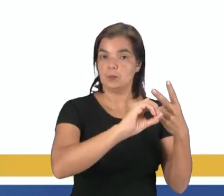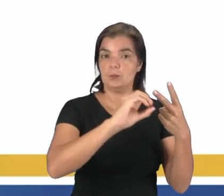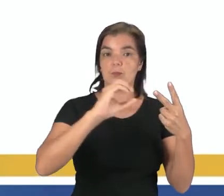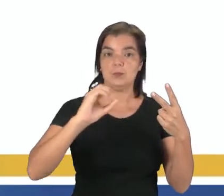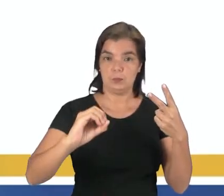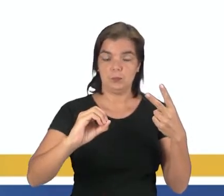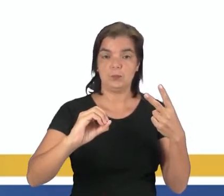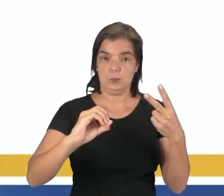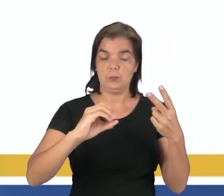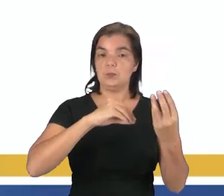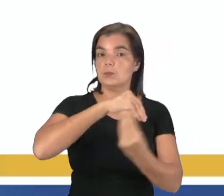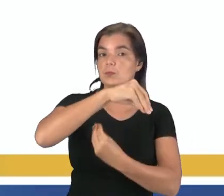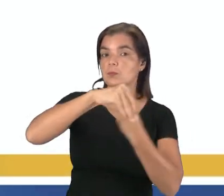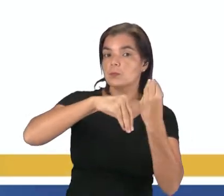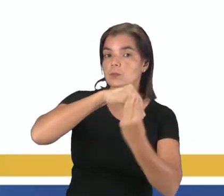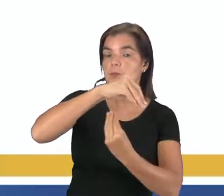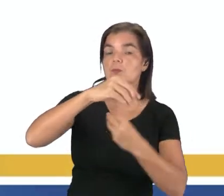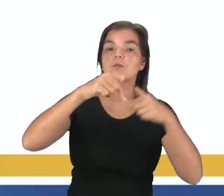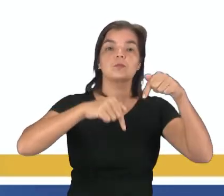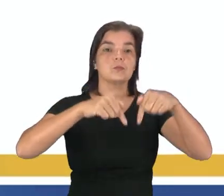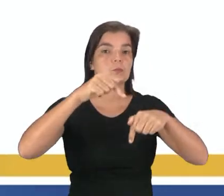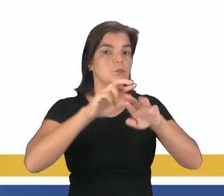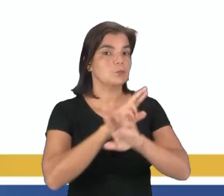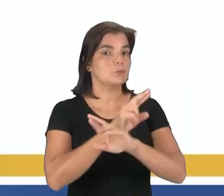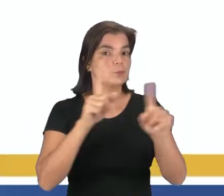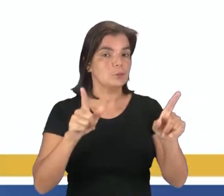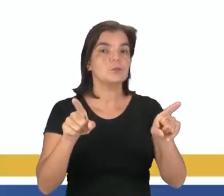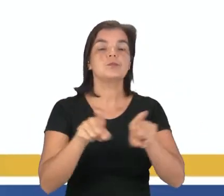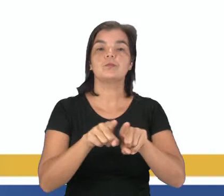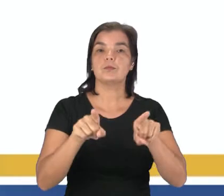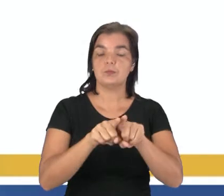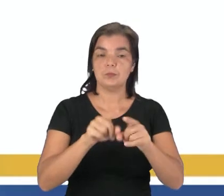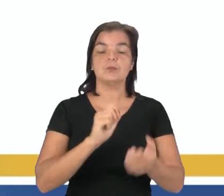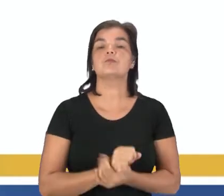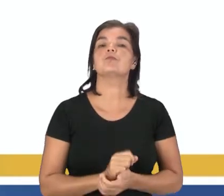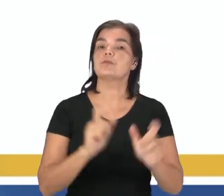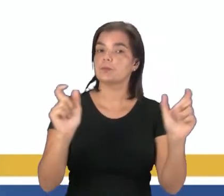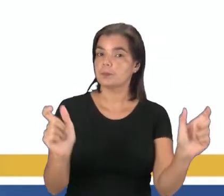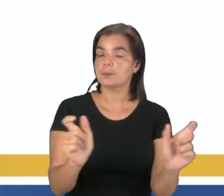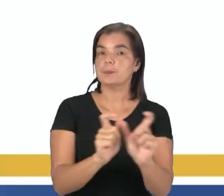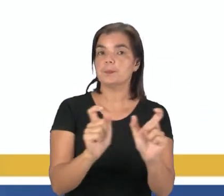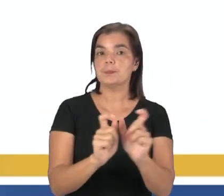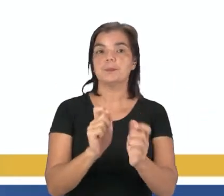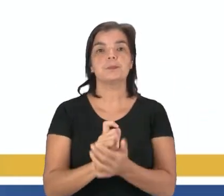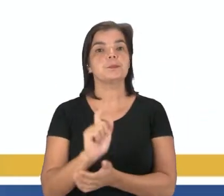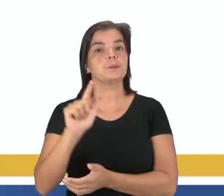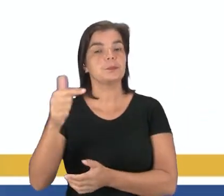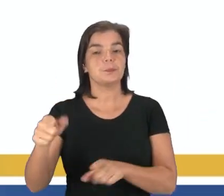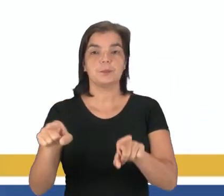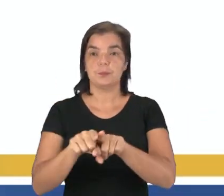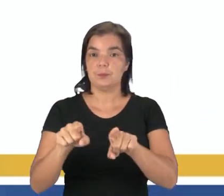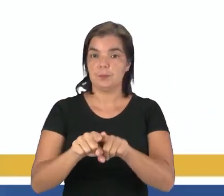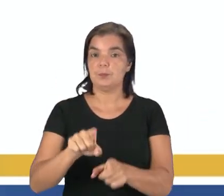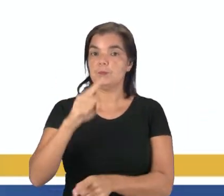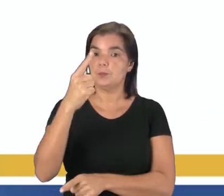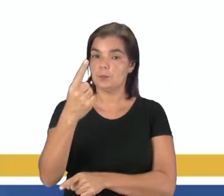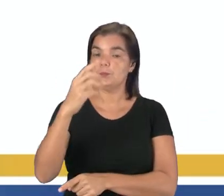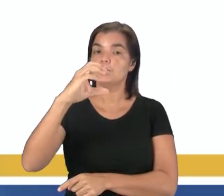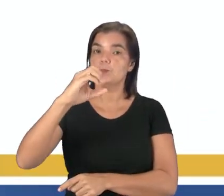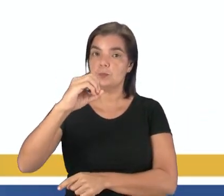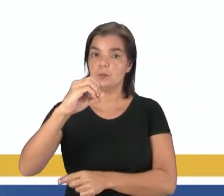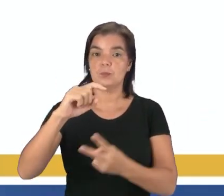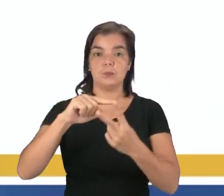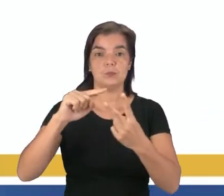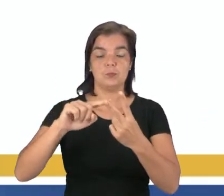oxigênios. Estou misturando elementos químicos diferentes. Então, agora eu tenho uma substância composta. Do outro lado, eu tenho um